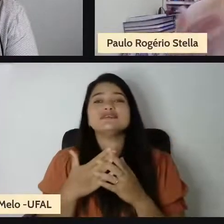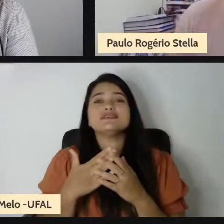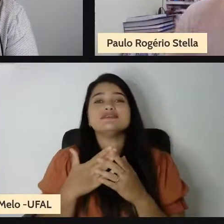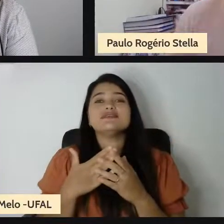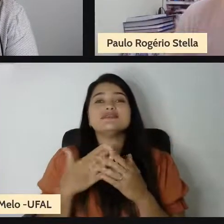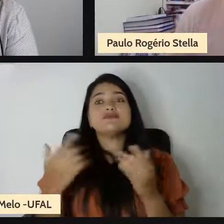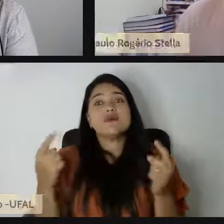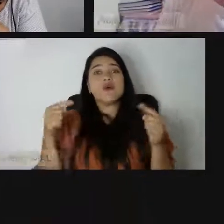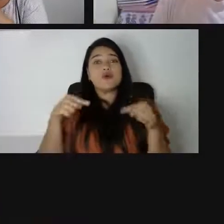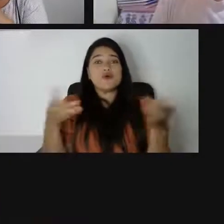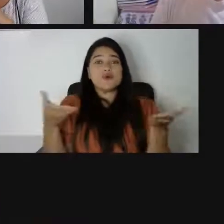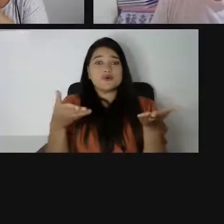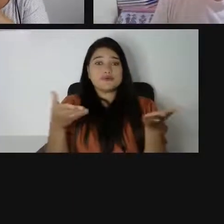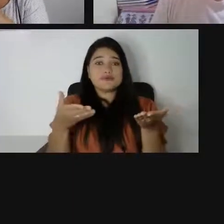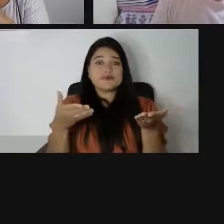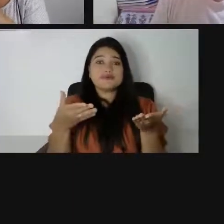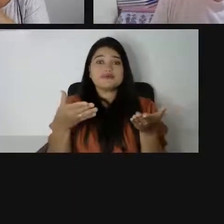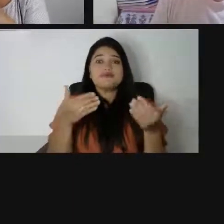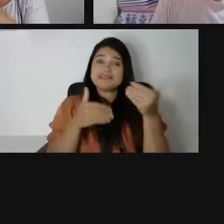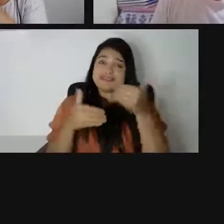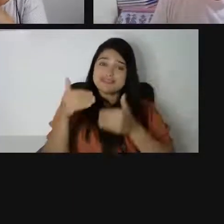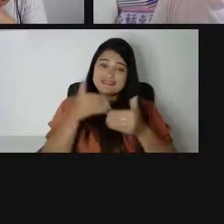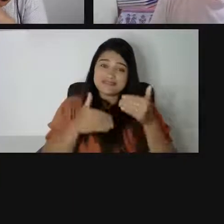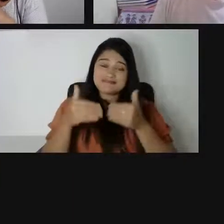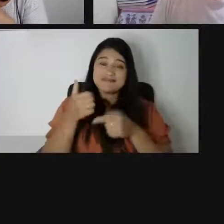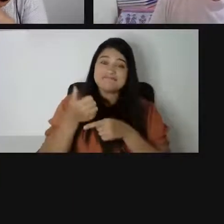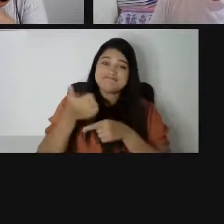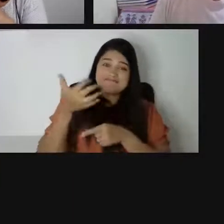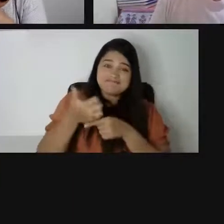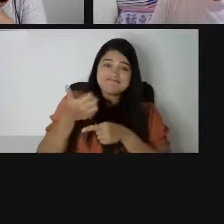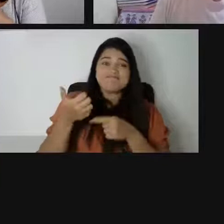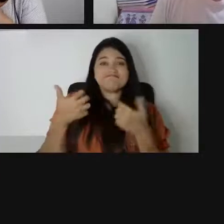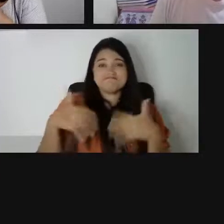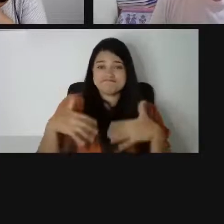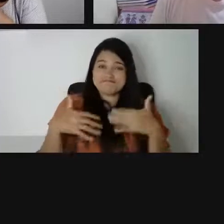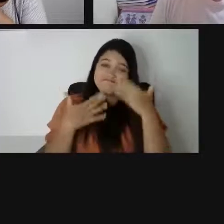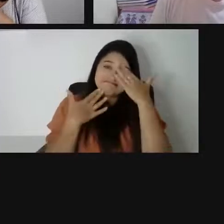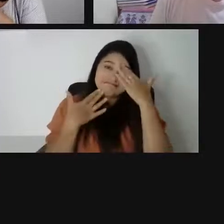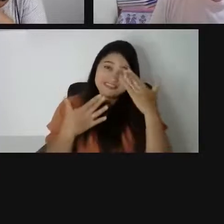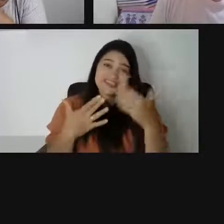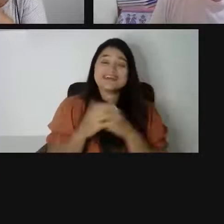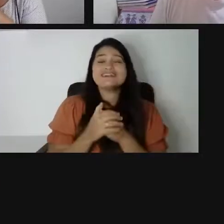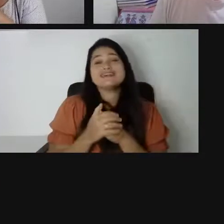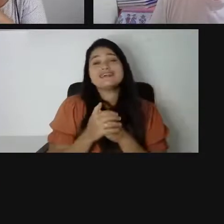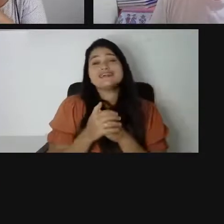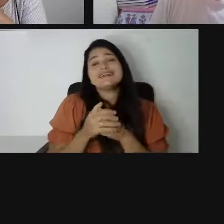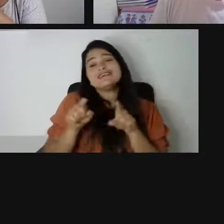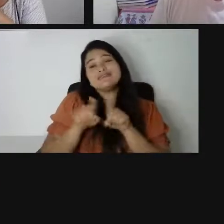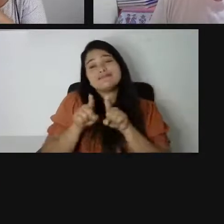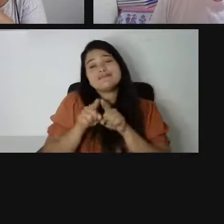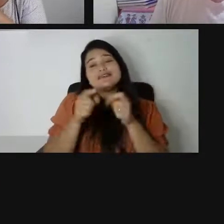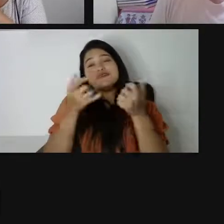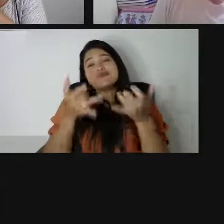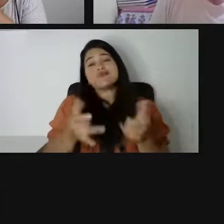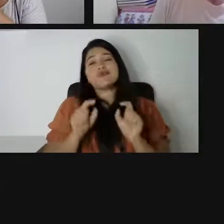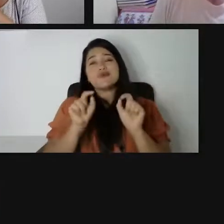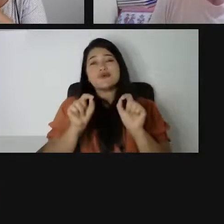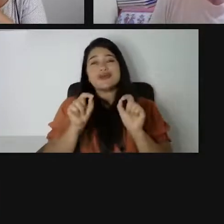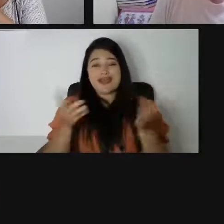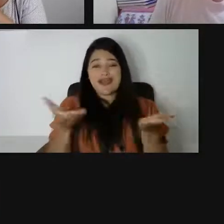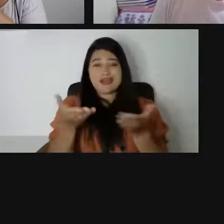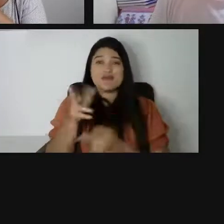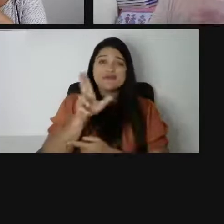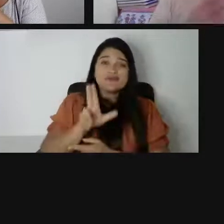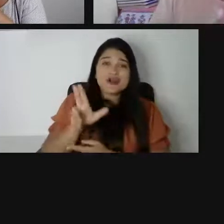que vieram, né, para poder participar, e dizer que as portas da Universidade Federal